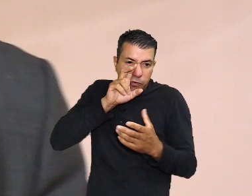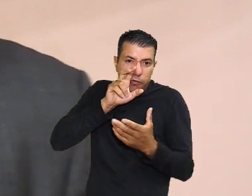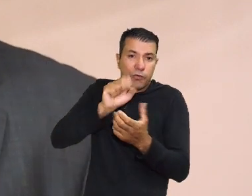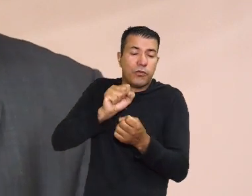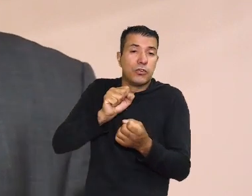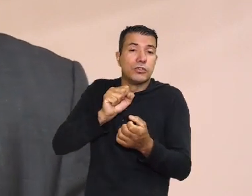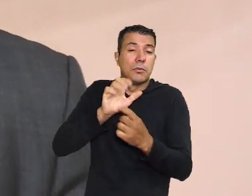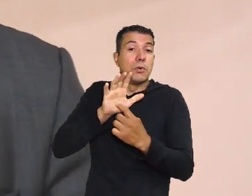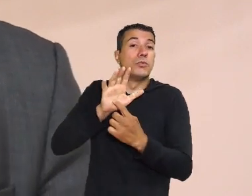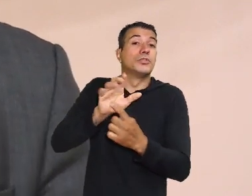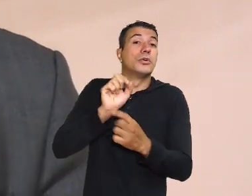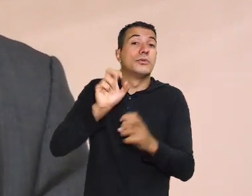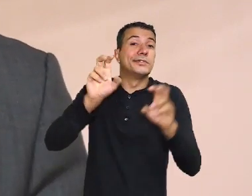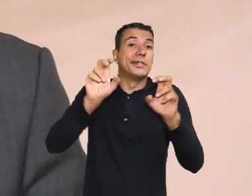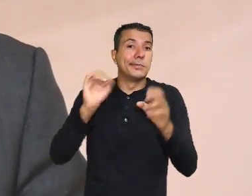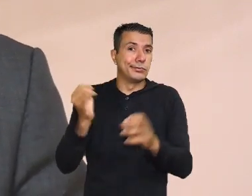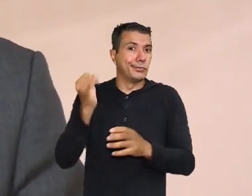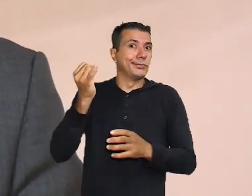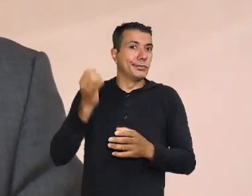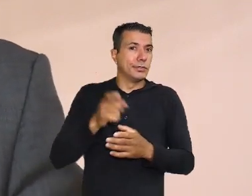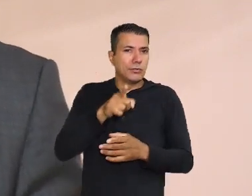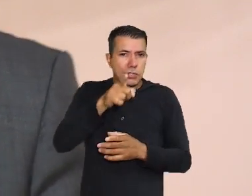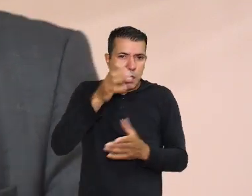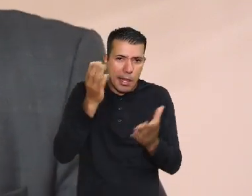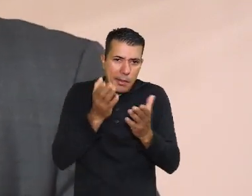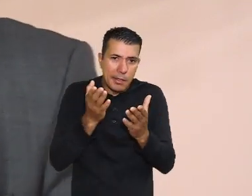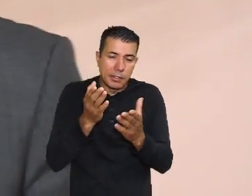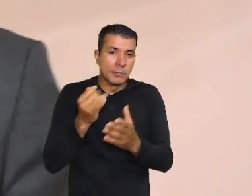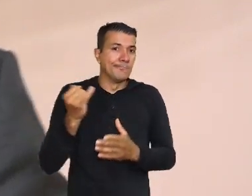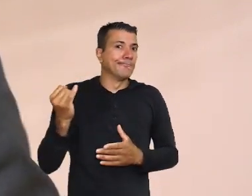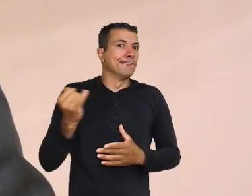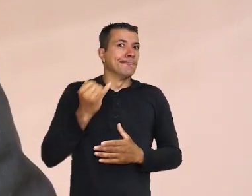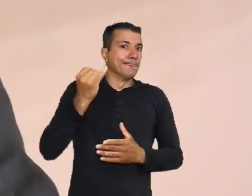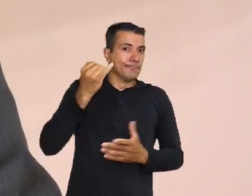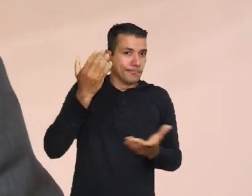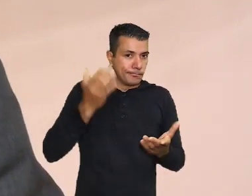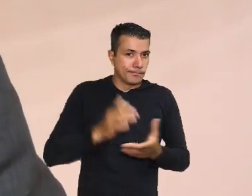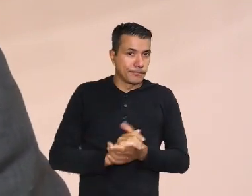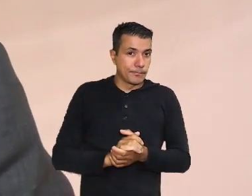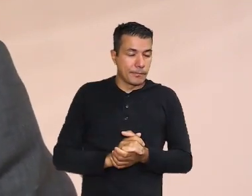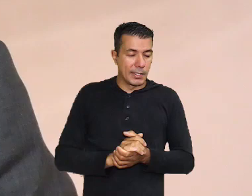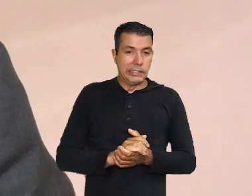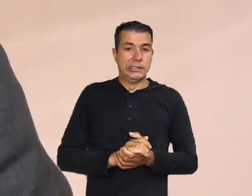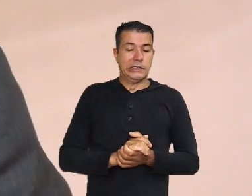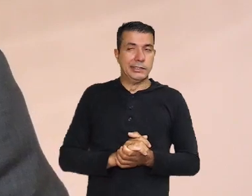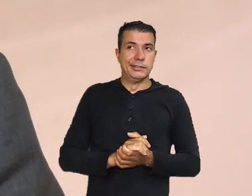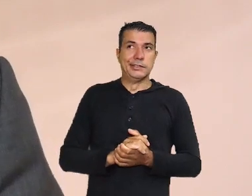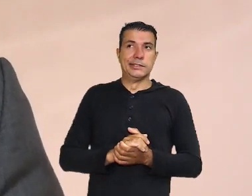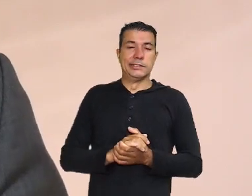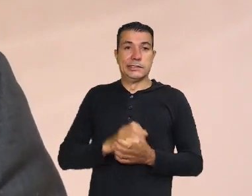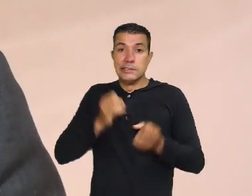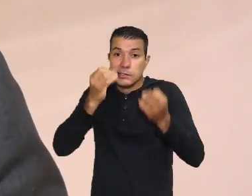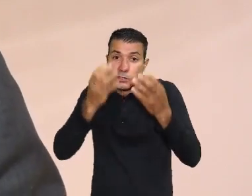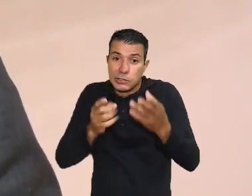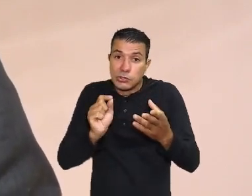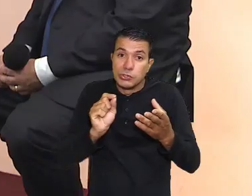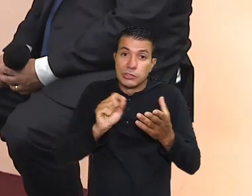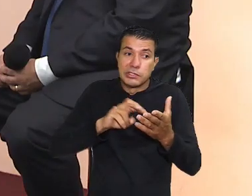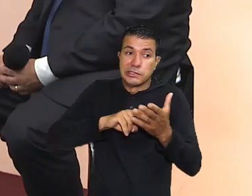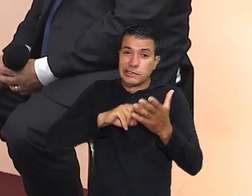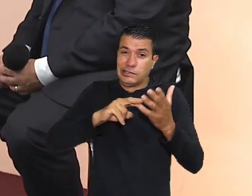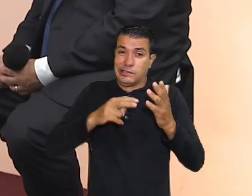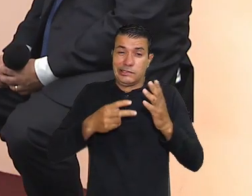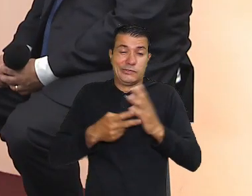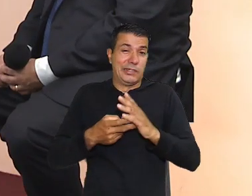que nós vamos estudar e amigos que estão nos assistindo, é um assunto muito importante. Eu confesso que é um assunto até mesmo um pouco